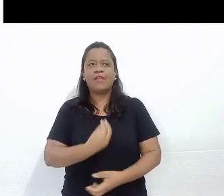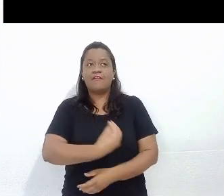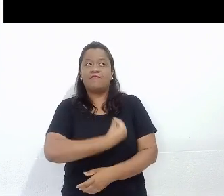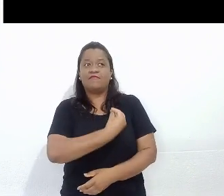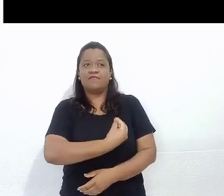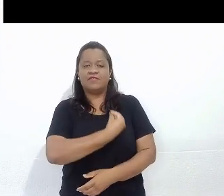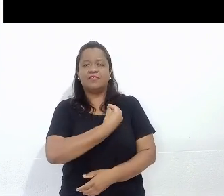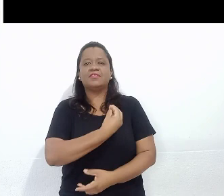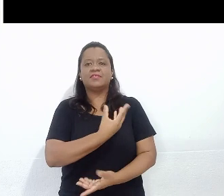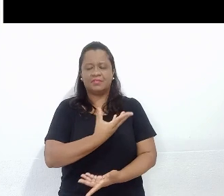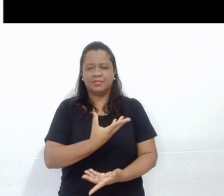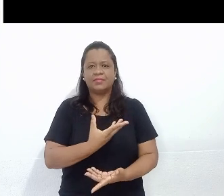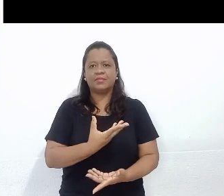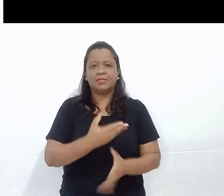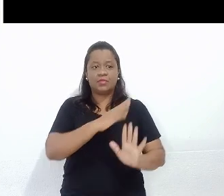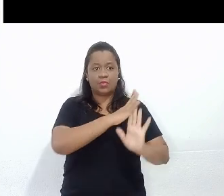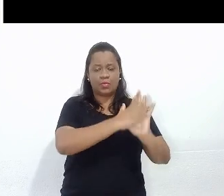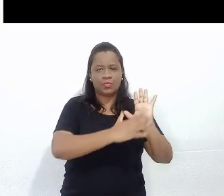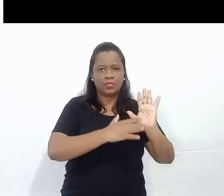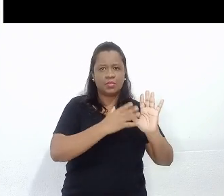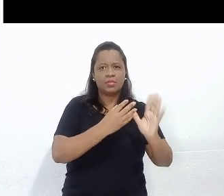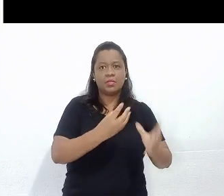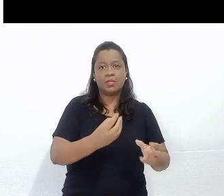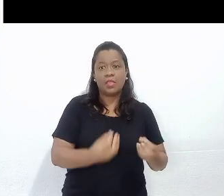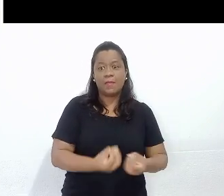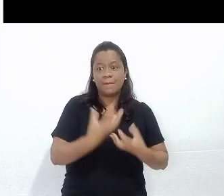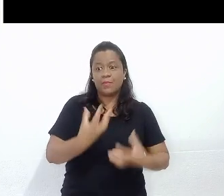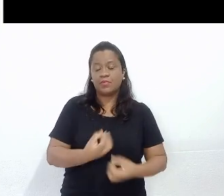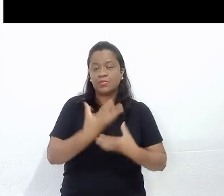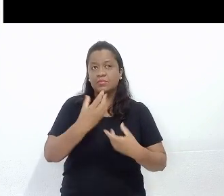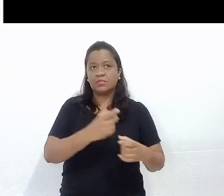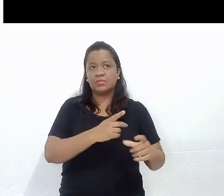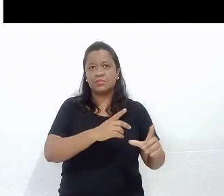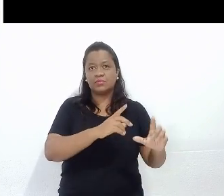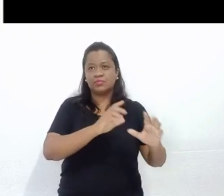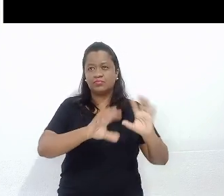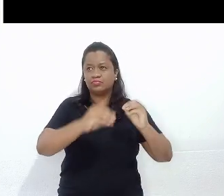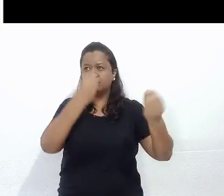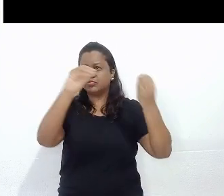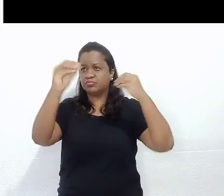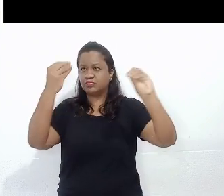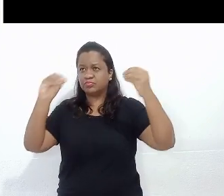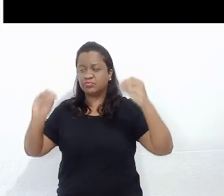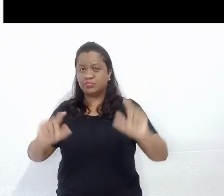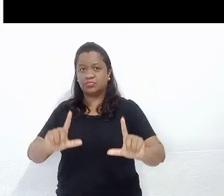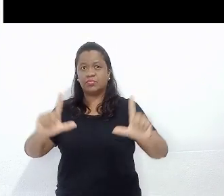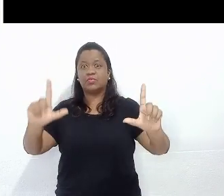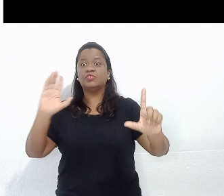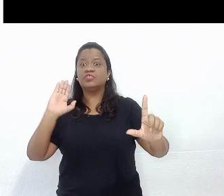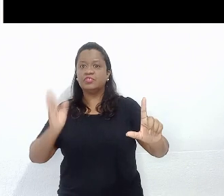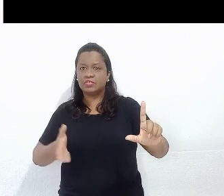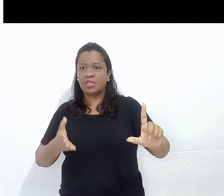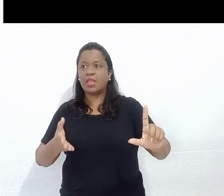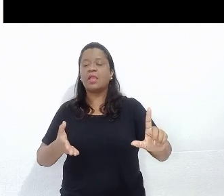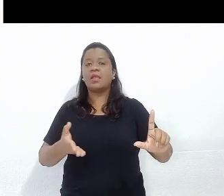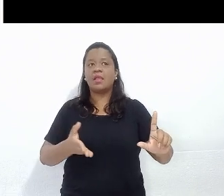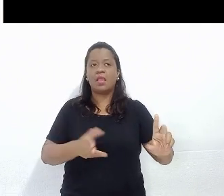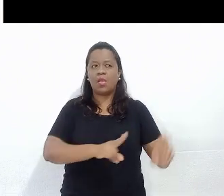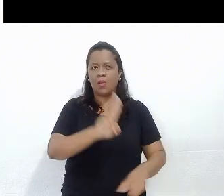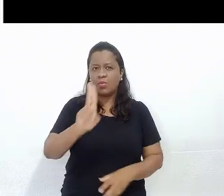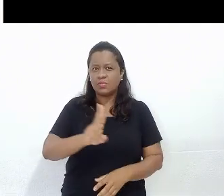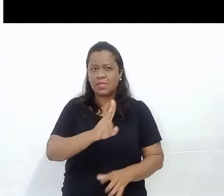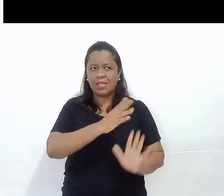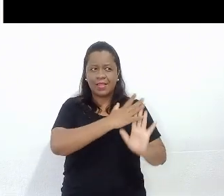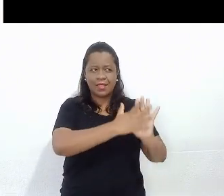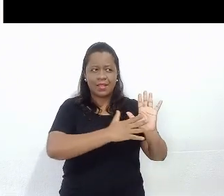algo cinematográfico, com qualidades visuais que reforcem os aspectos já explorados na narrativa e orientem o olhar do